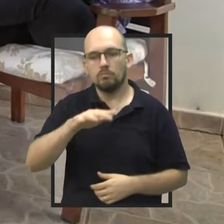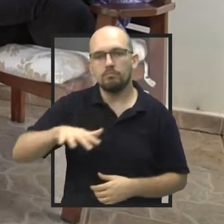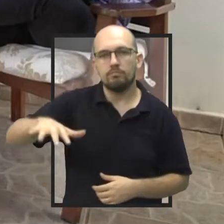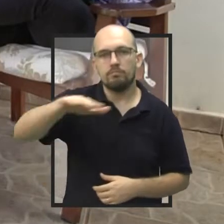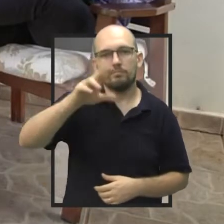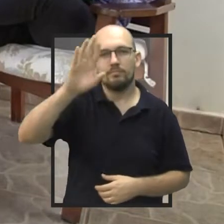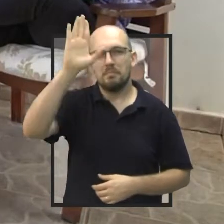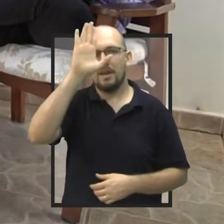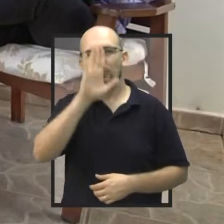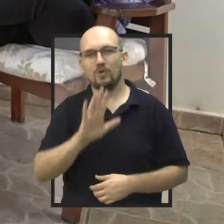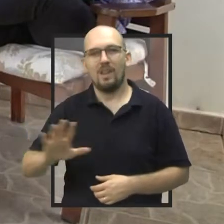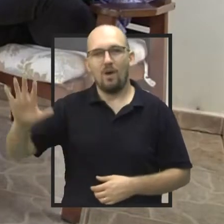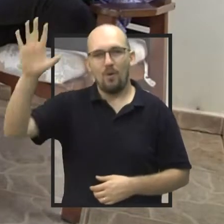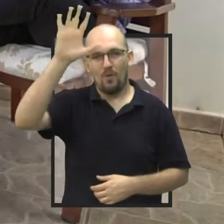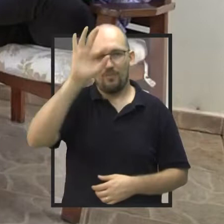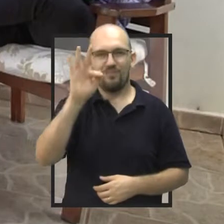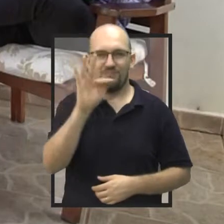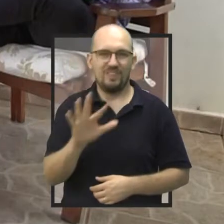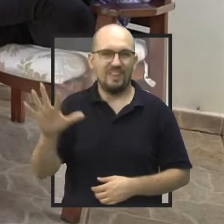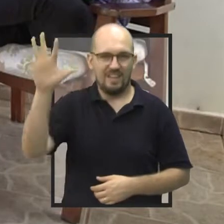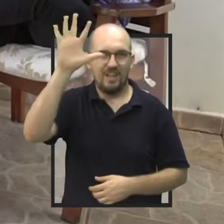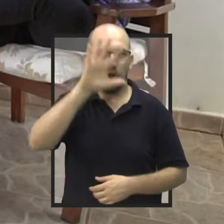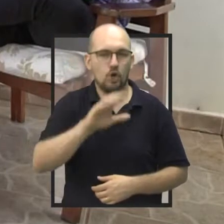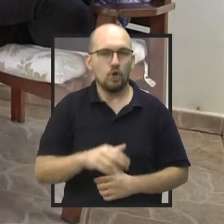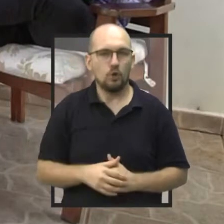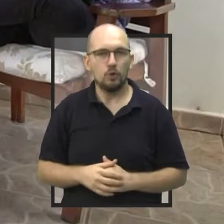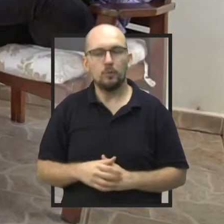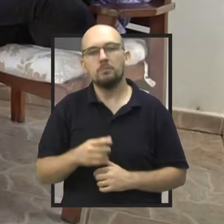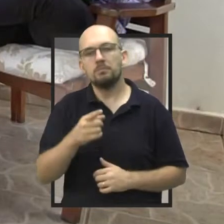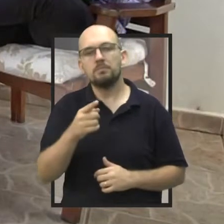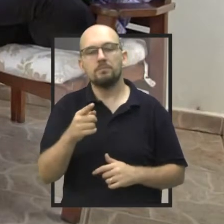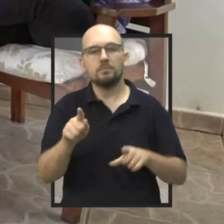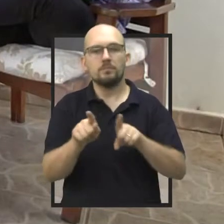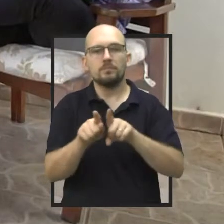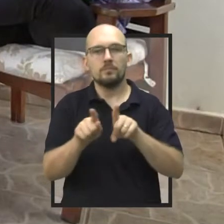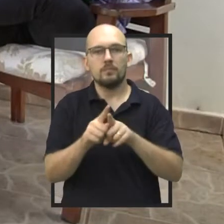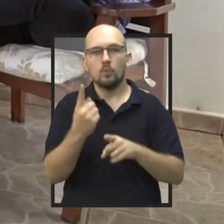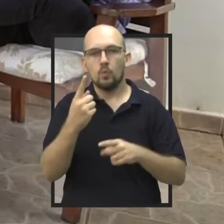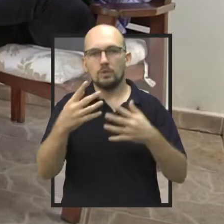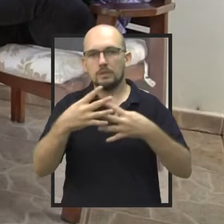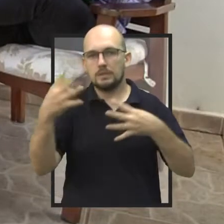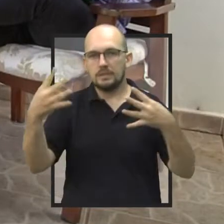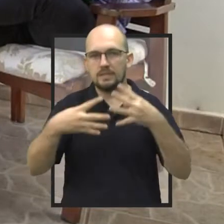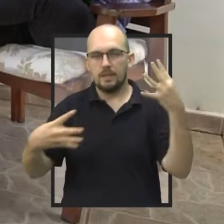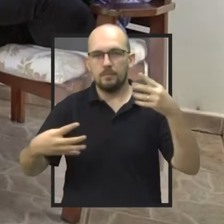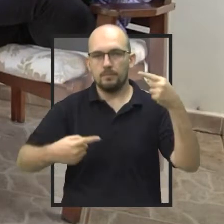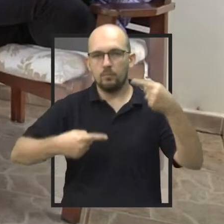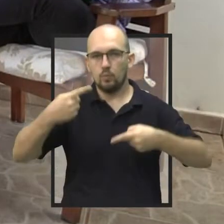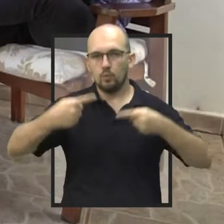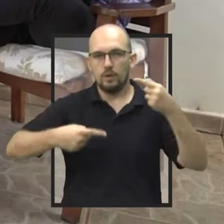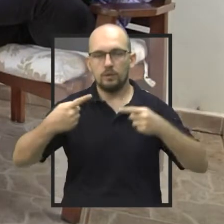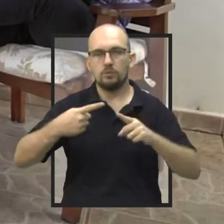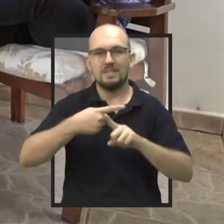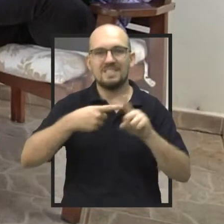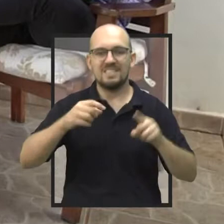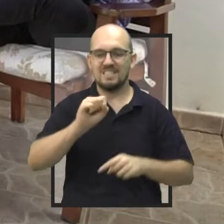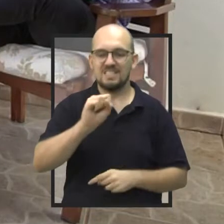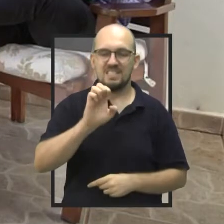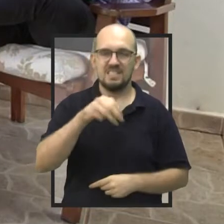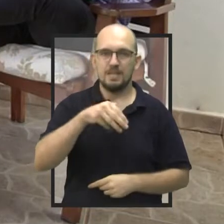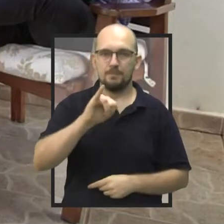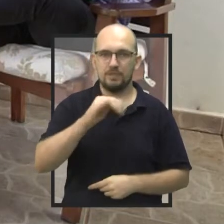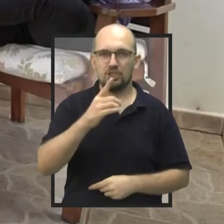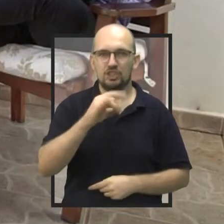esfera nacional, né, a esfera federal. Sim. Então, um sistema político semidireto, um